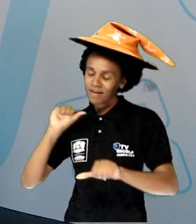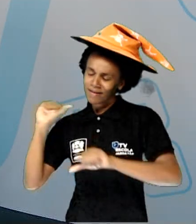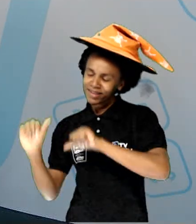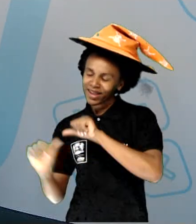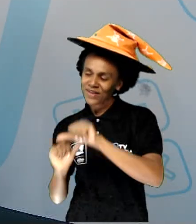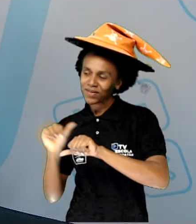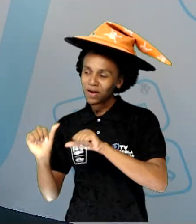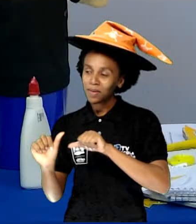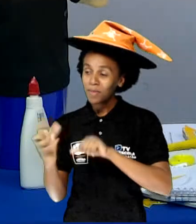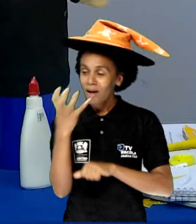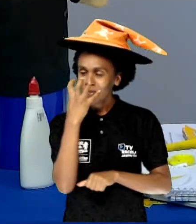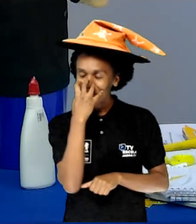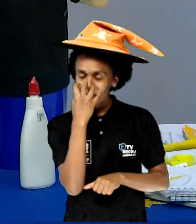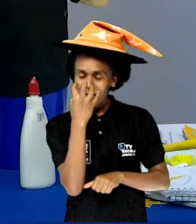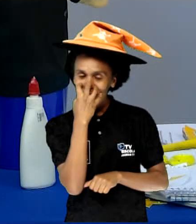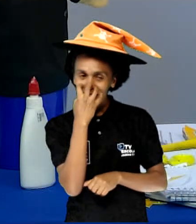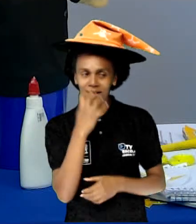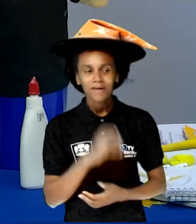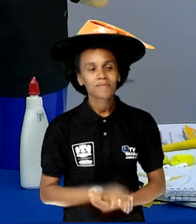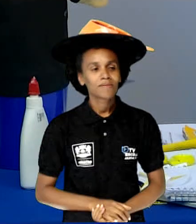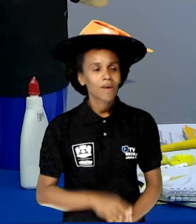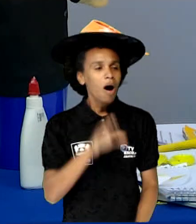transformar num cachorro